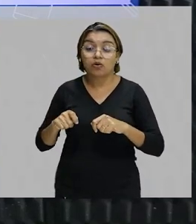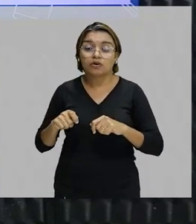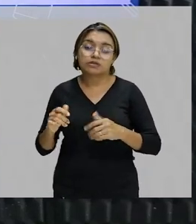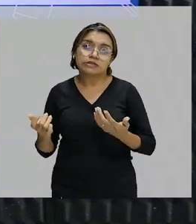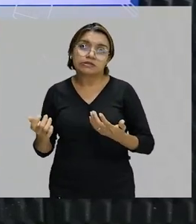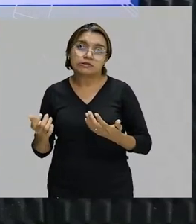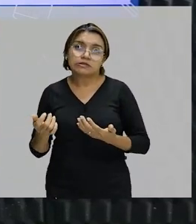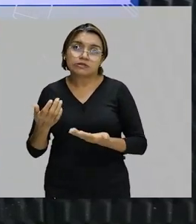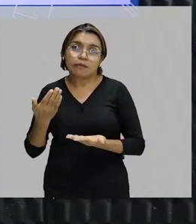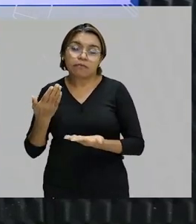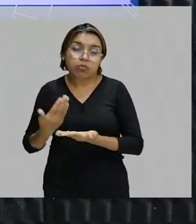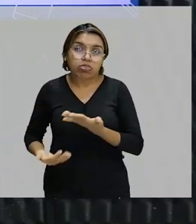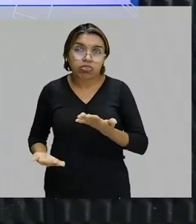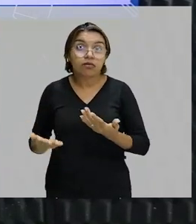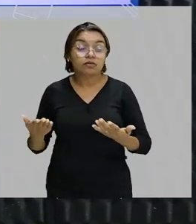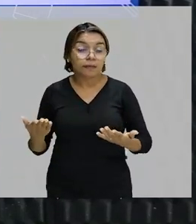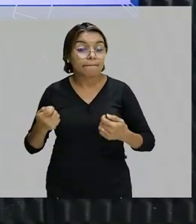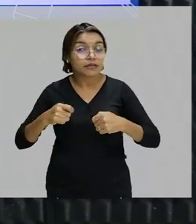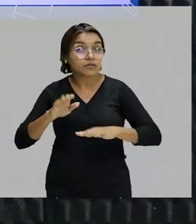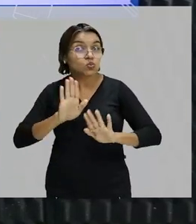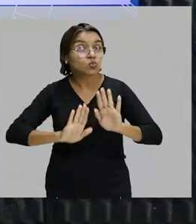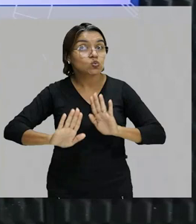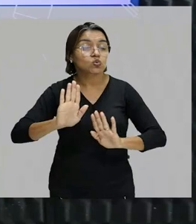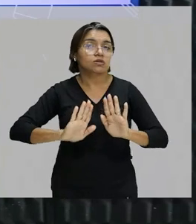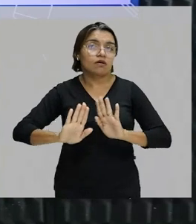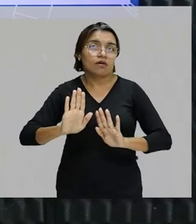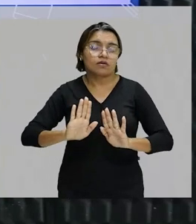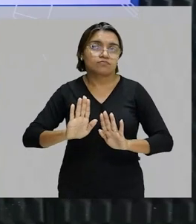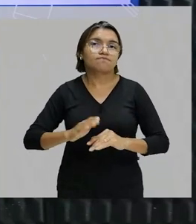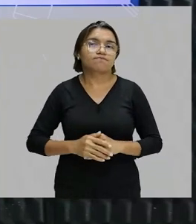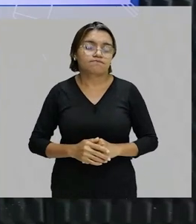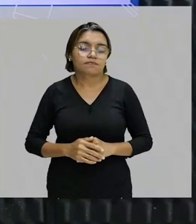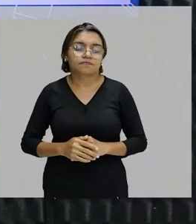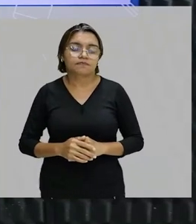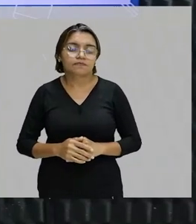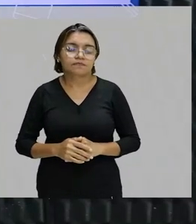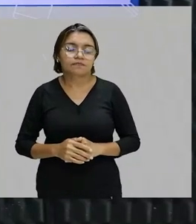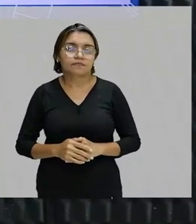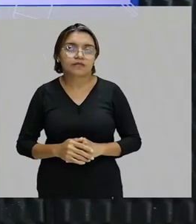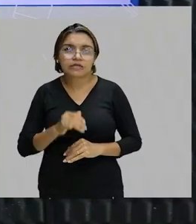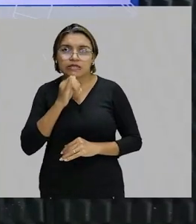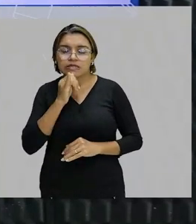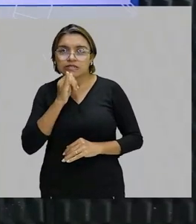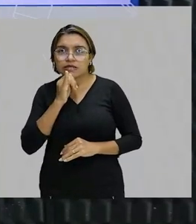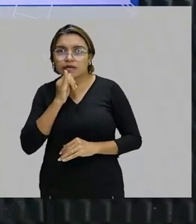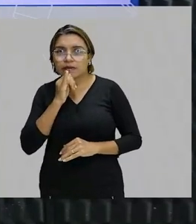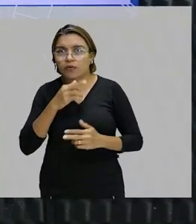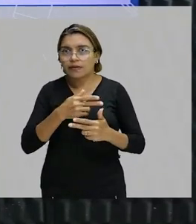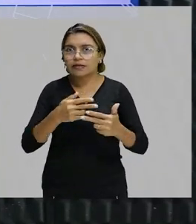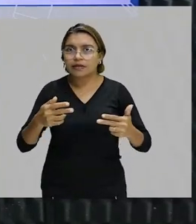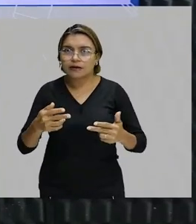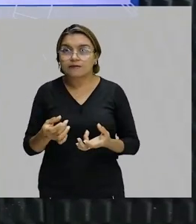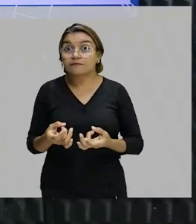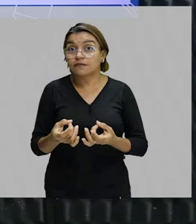Nacional então é preciso ter cuidado nessa questão do câmbio de mercado nessa questão relacionada à exportação e